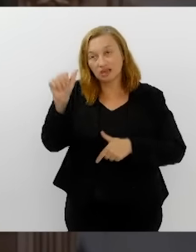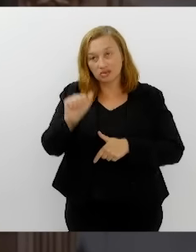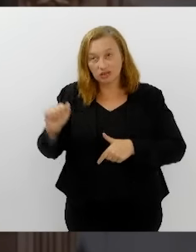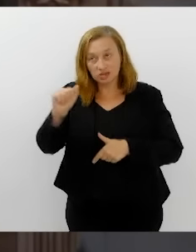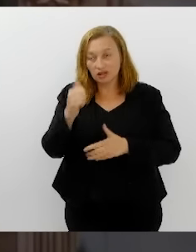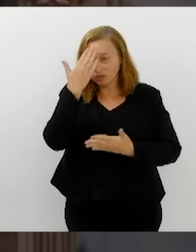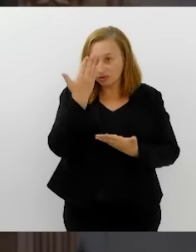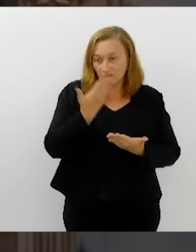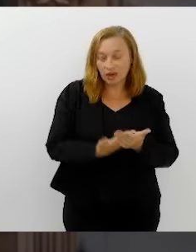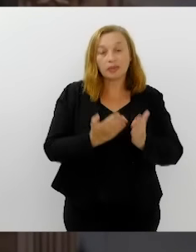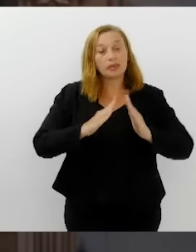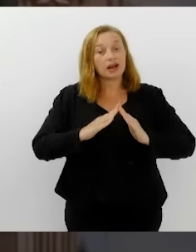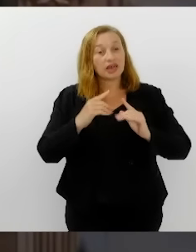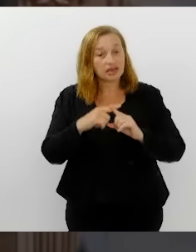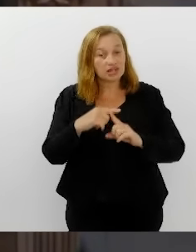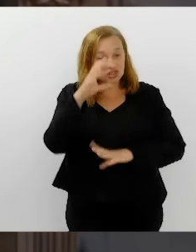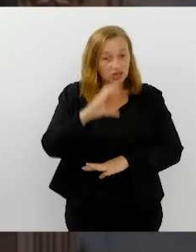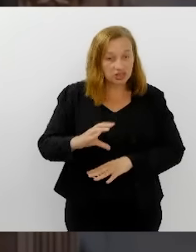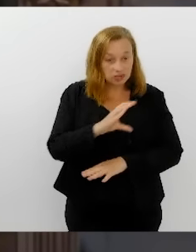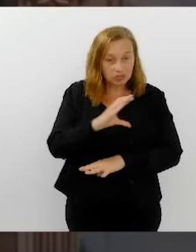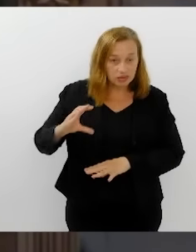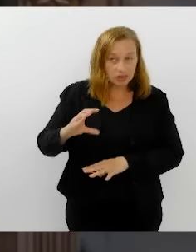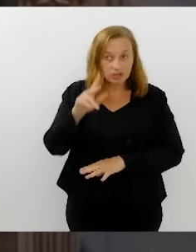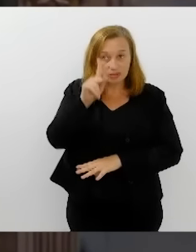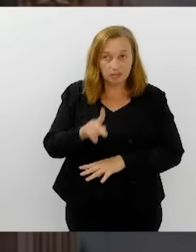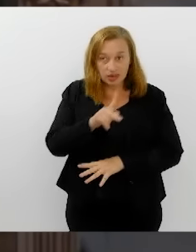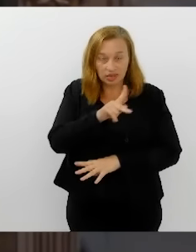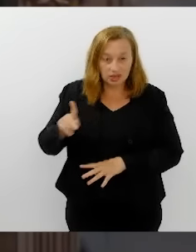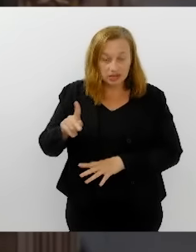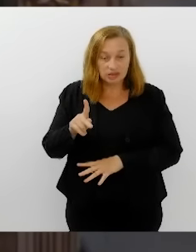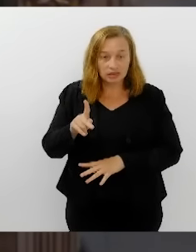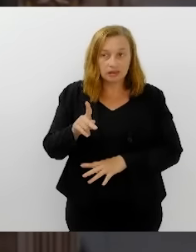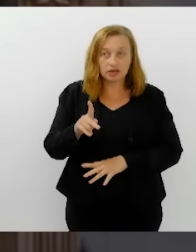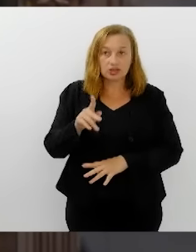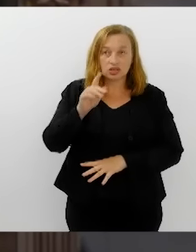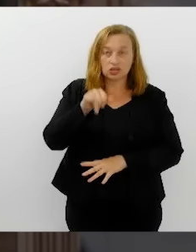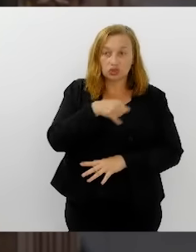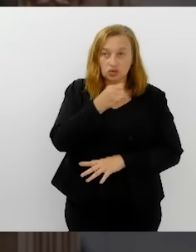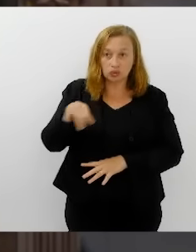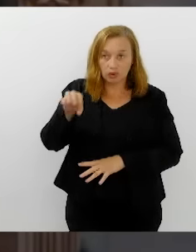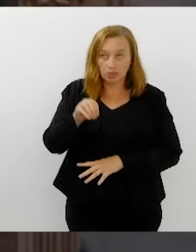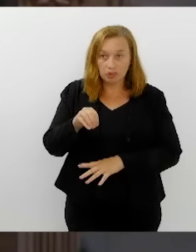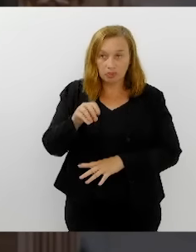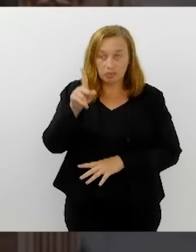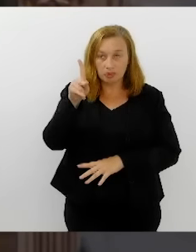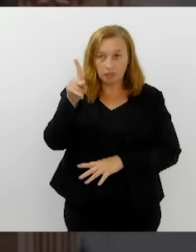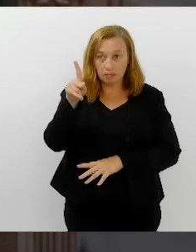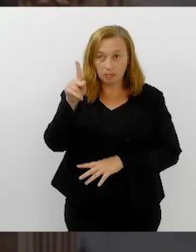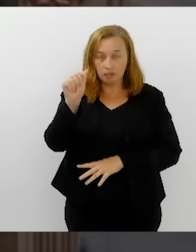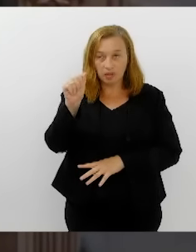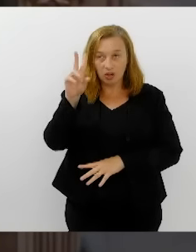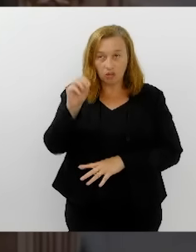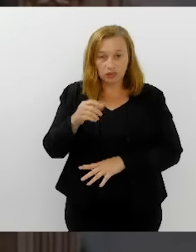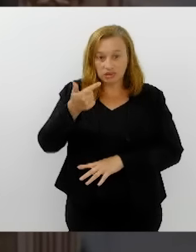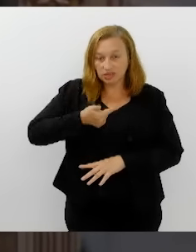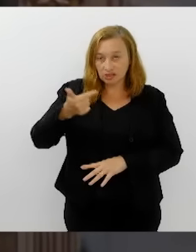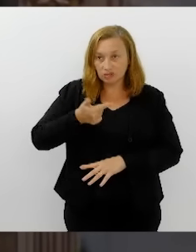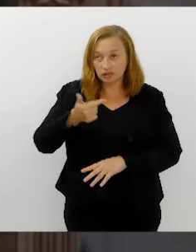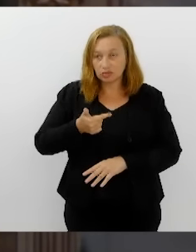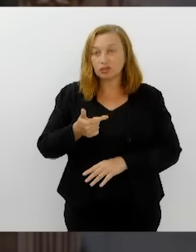Santa Igreja na pessoa do Santo Padre, o Papa João Paulo II, hoje São João Paulo II, foi de ser um elo